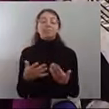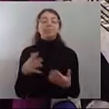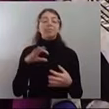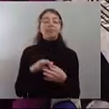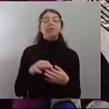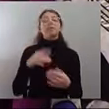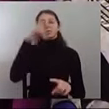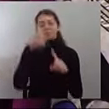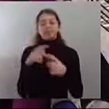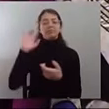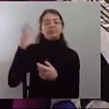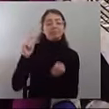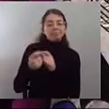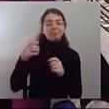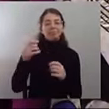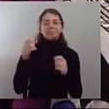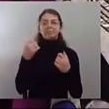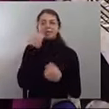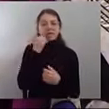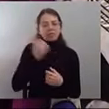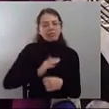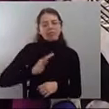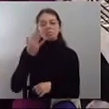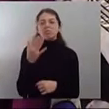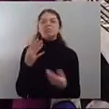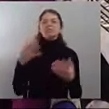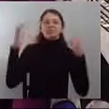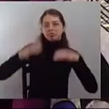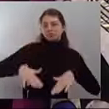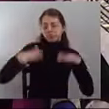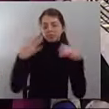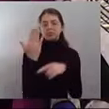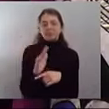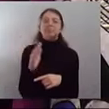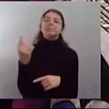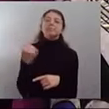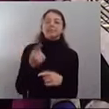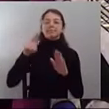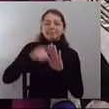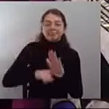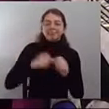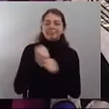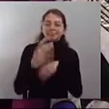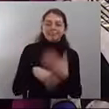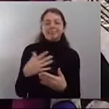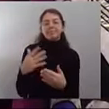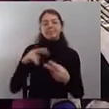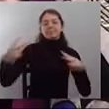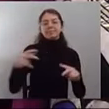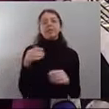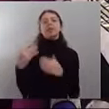climáticos extremos, como as inundações, é necessário tomar medidas também ao nível municipal e não nos limitarmos a tirar a responsabilidade para a